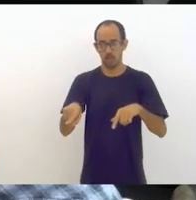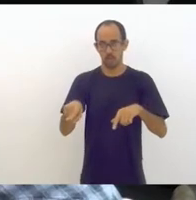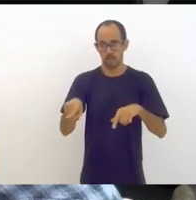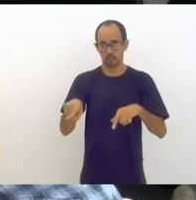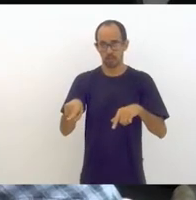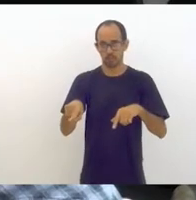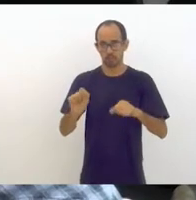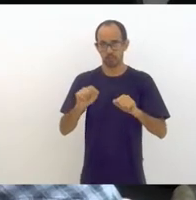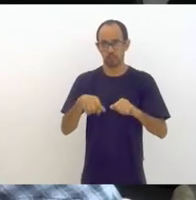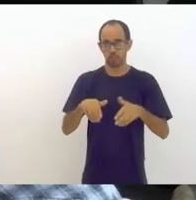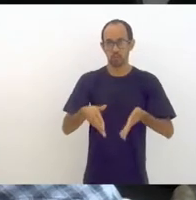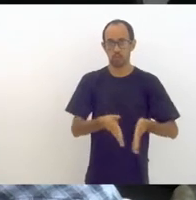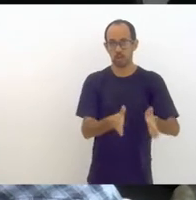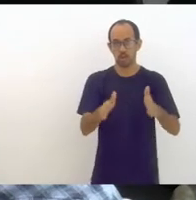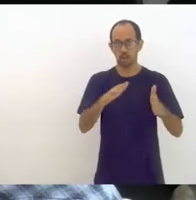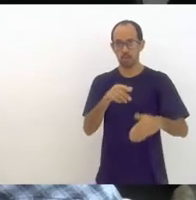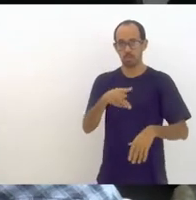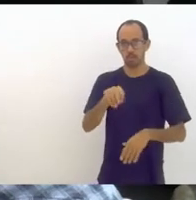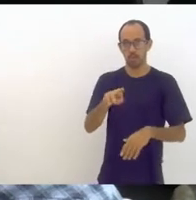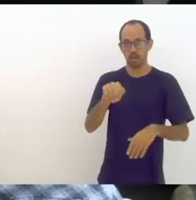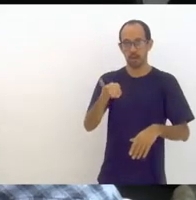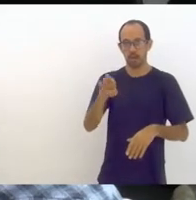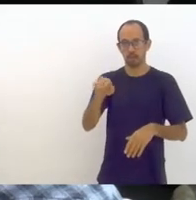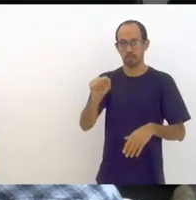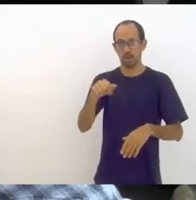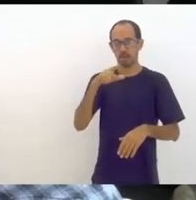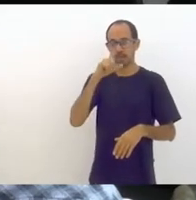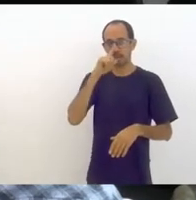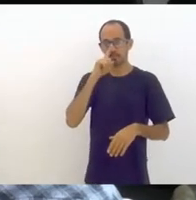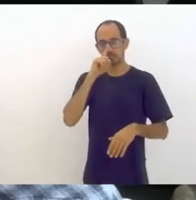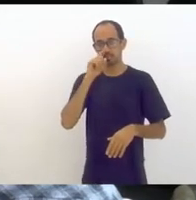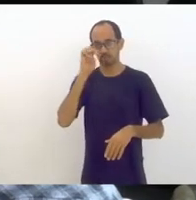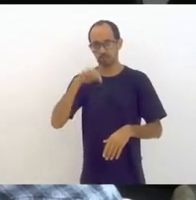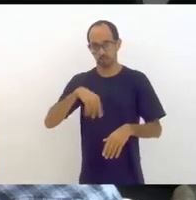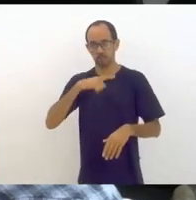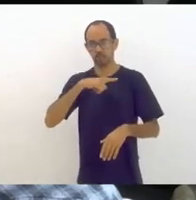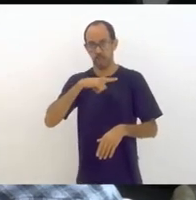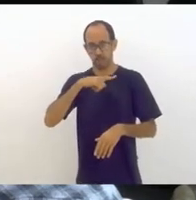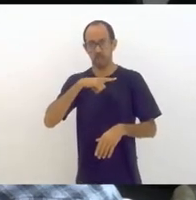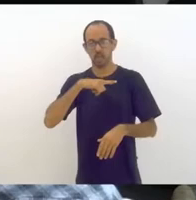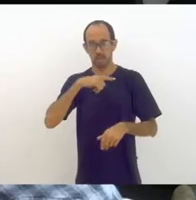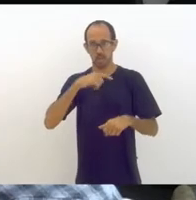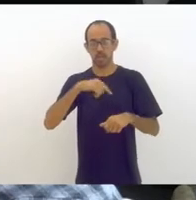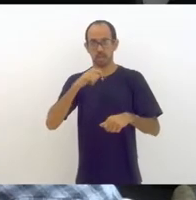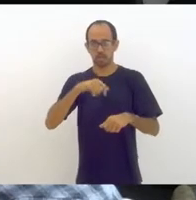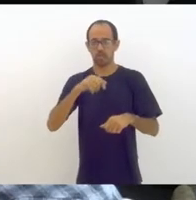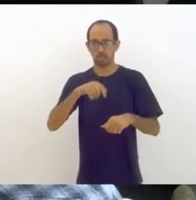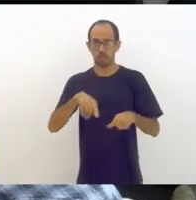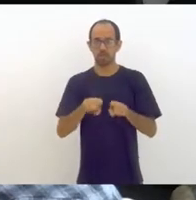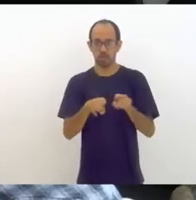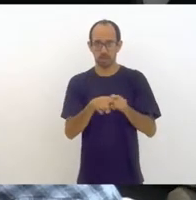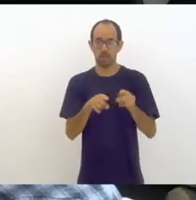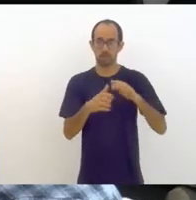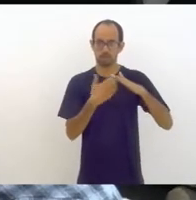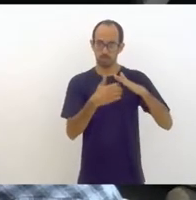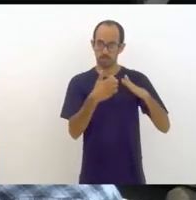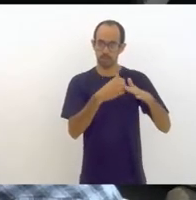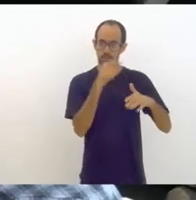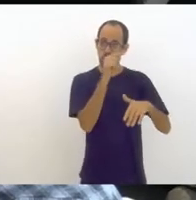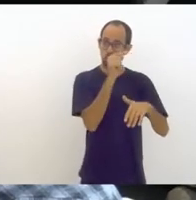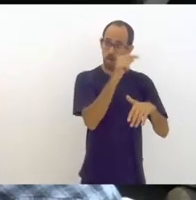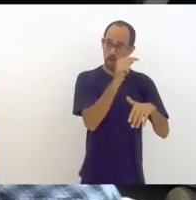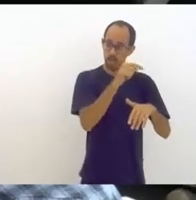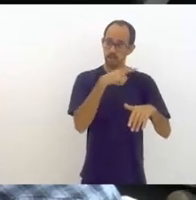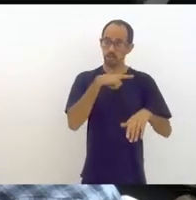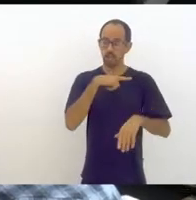perigo, sim. Tem perigo, inclusive, das indústrias que estão lá, que a gente precisa buscar solucionar. Tem perigo,